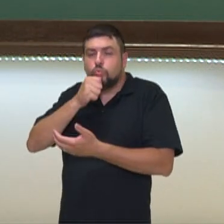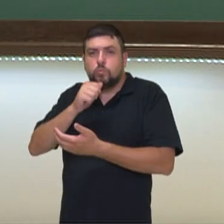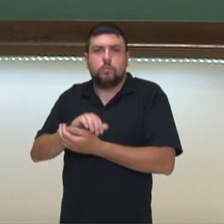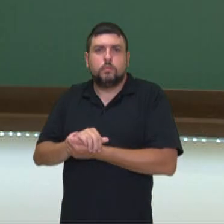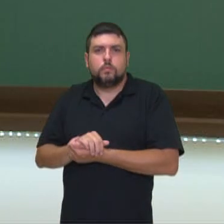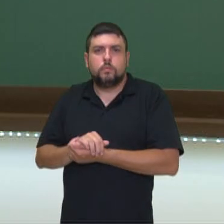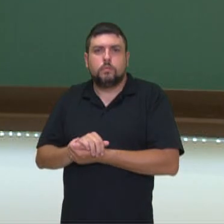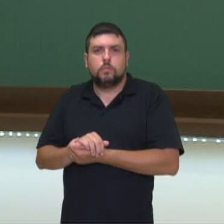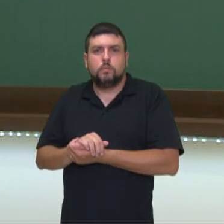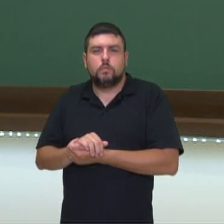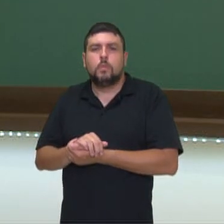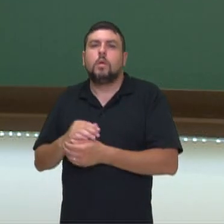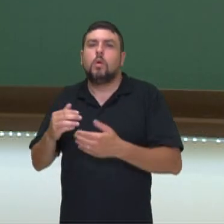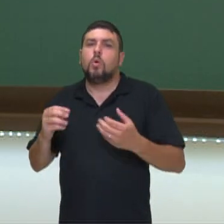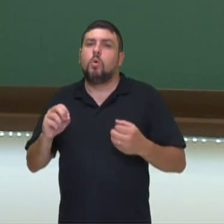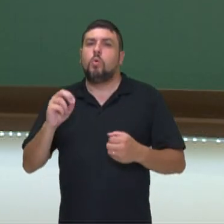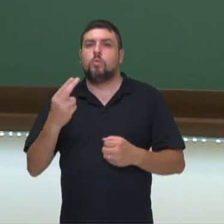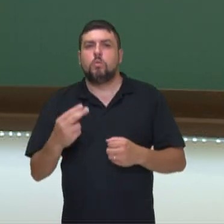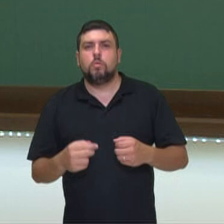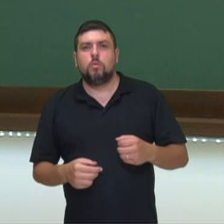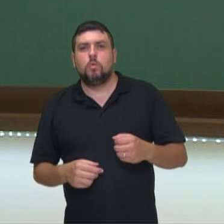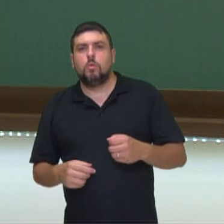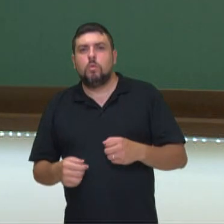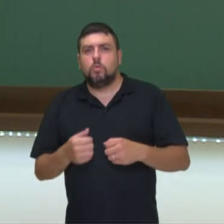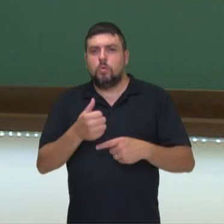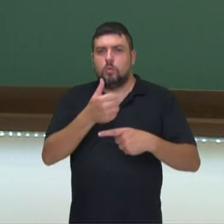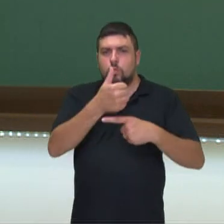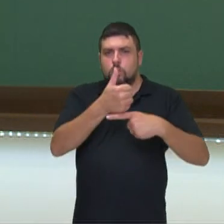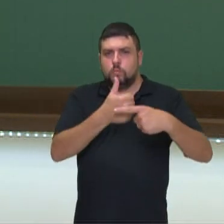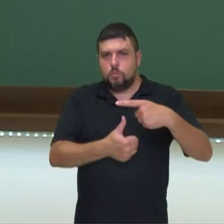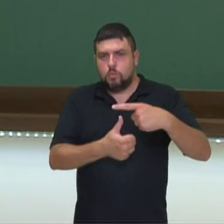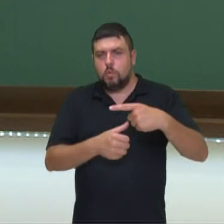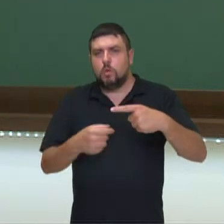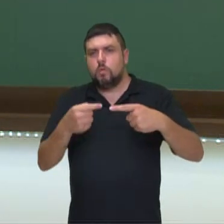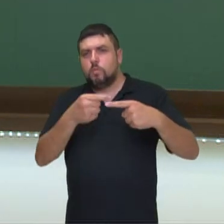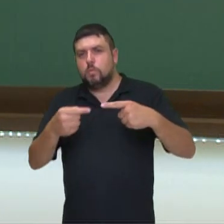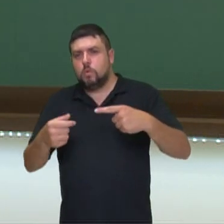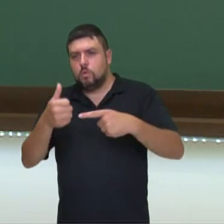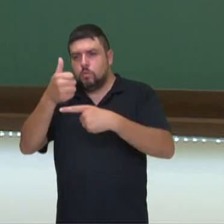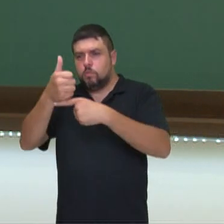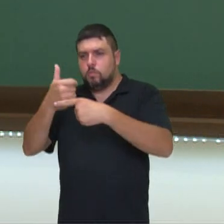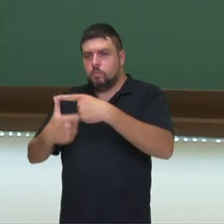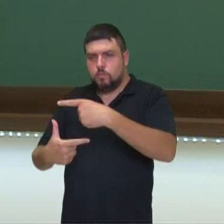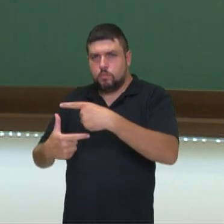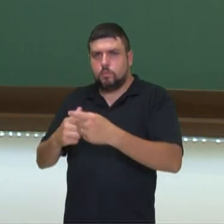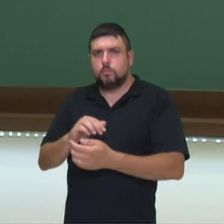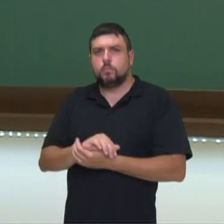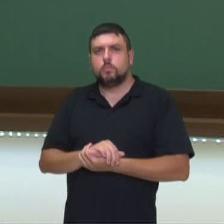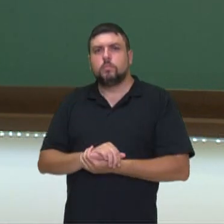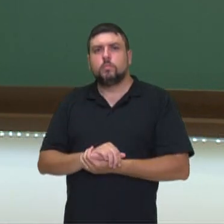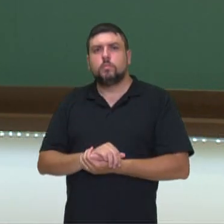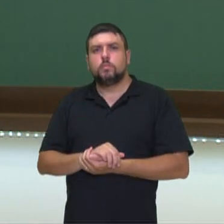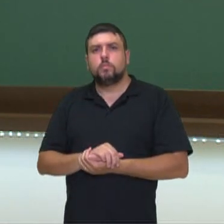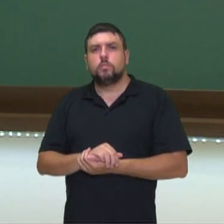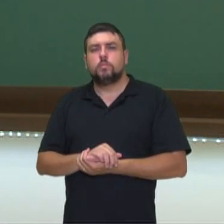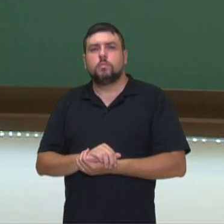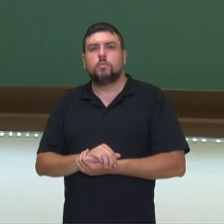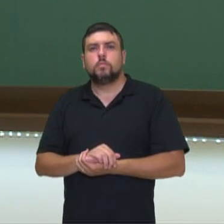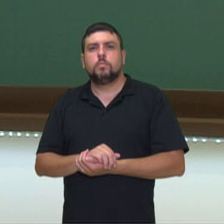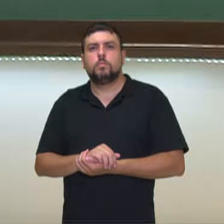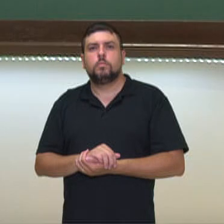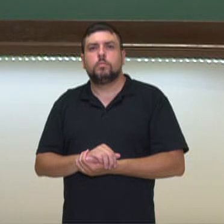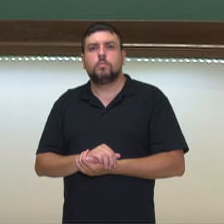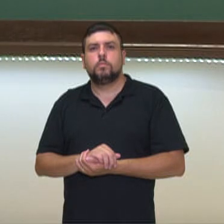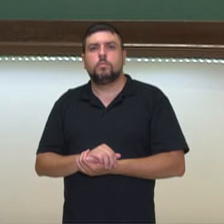1/2, que é a quantidade total de apartamentos, menos 1/2, que é o que você já vendeu, já reservou. 1 menos 1/2 é